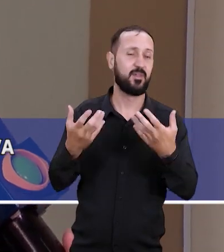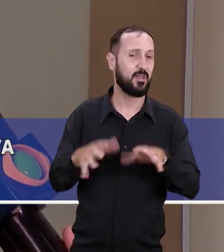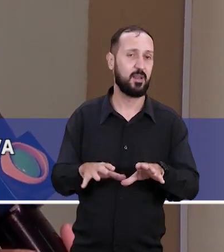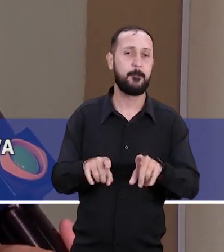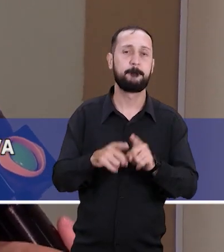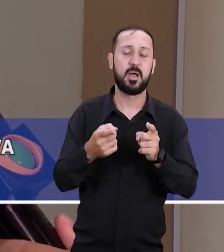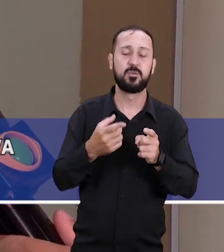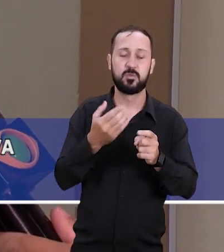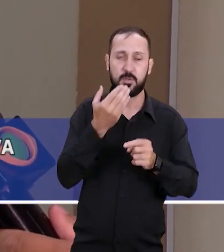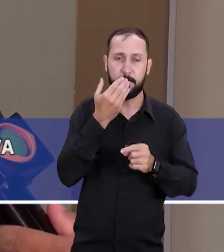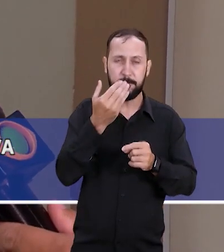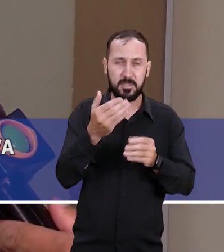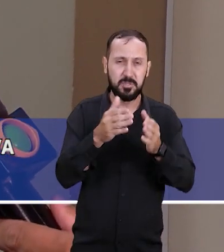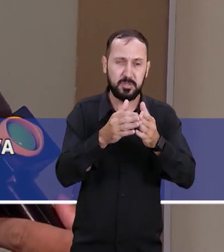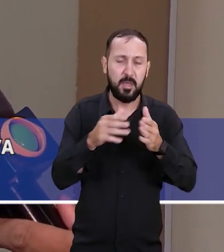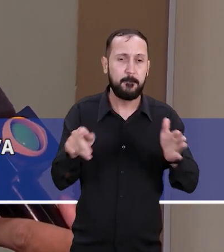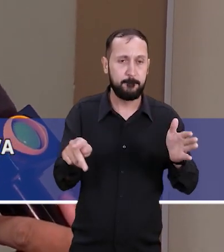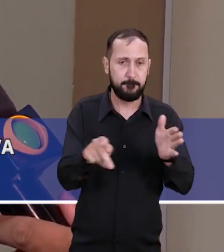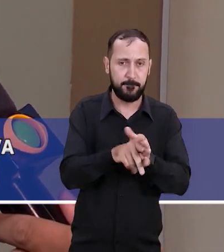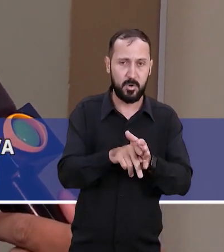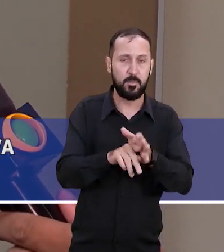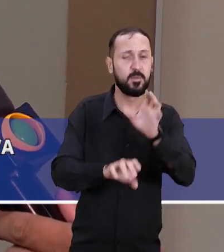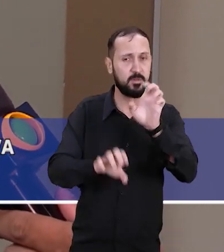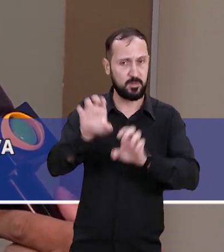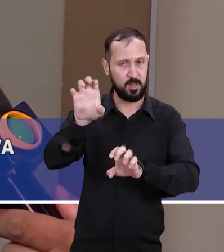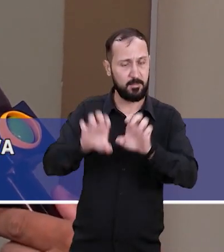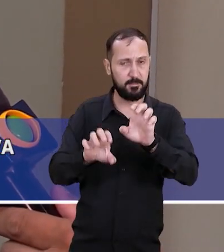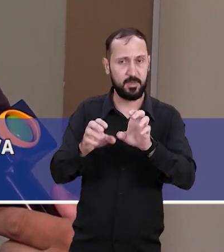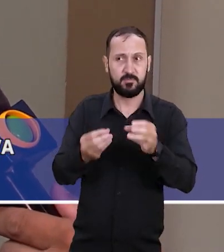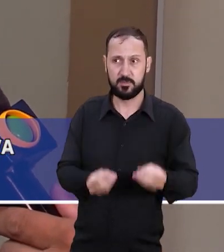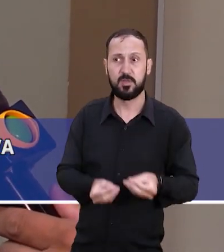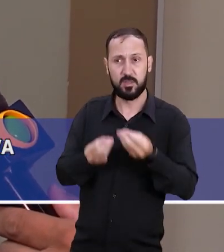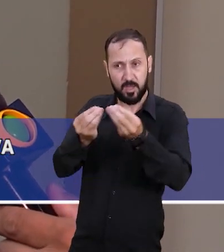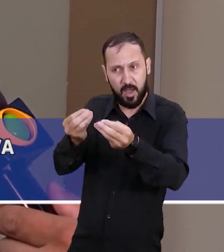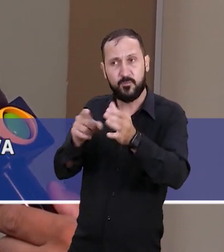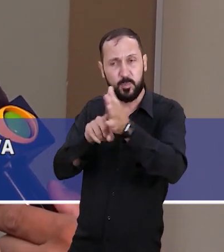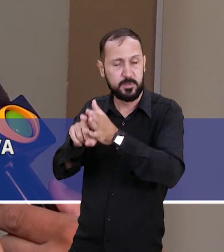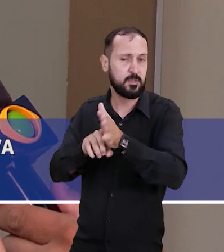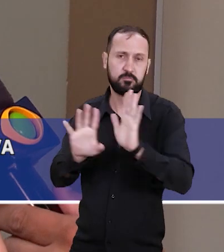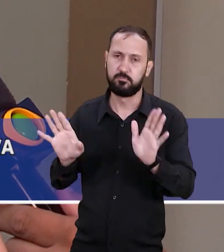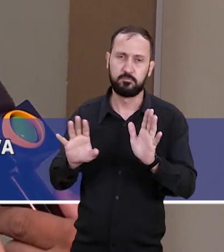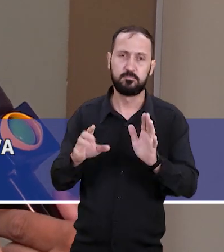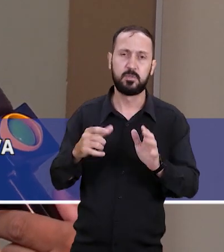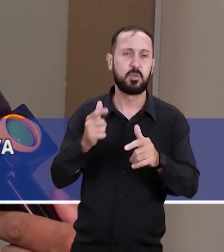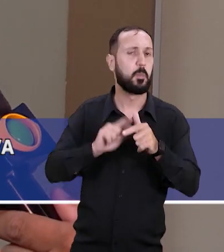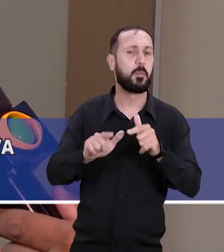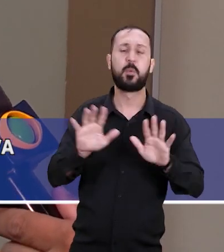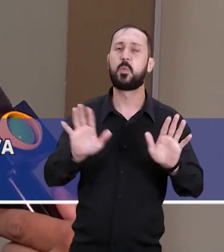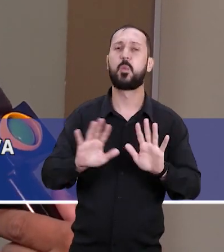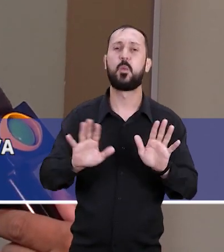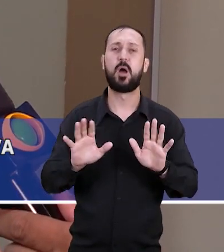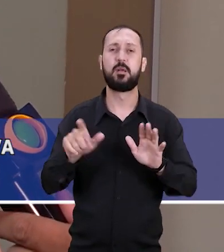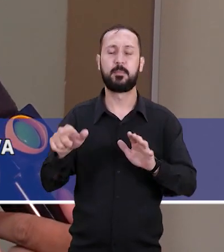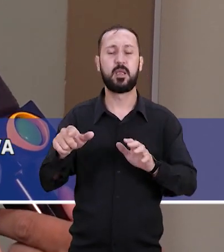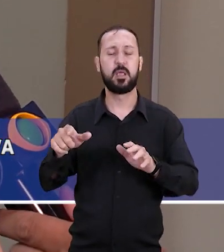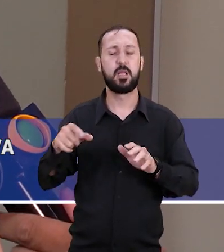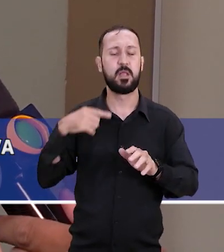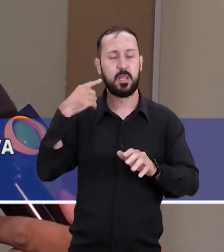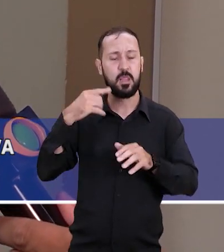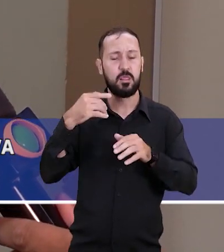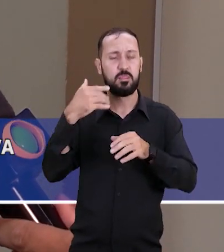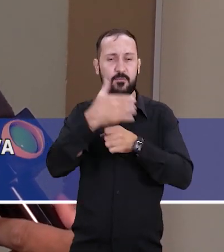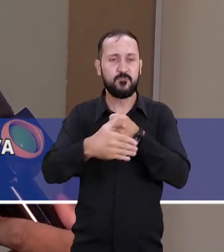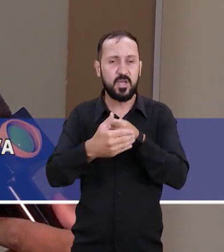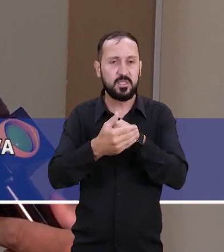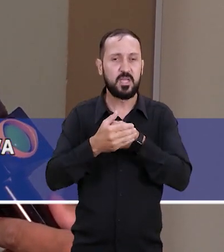própria empresa Energisa. Mas os requerimentos que são para a própria Energisa vão ser entregues para elas, então não tem problema